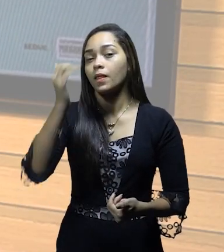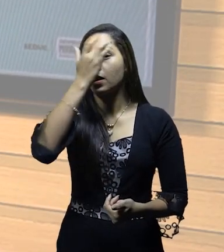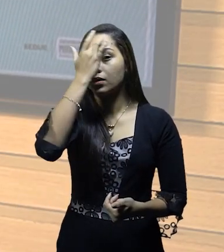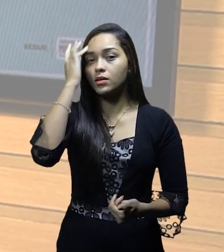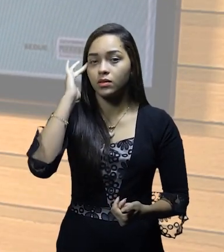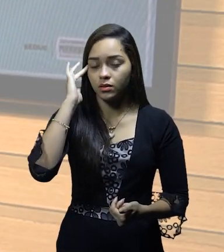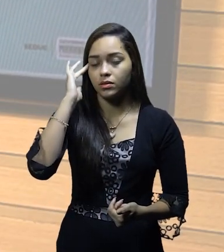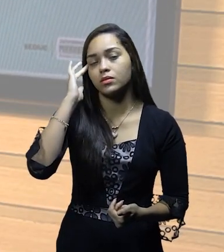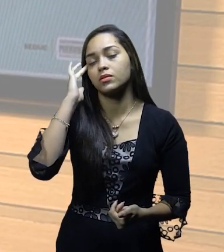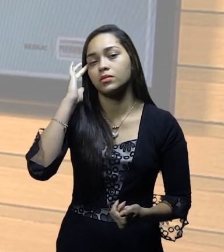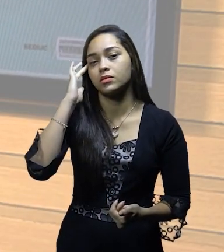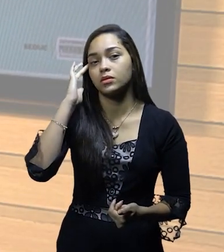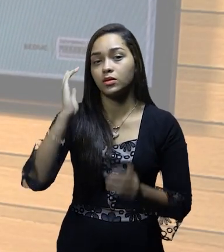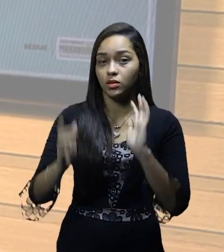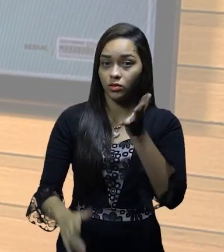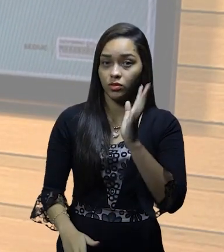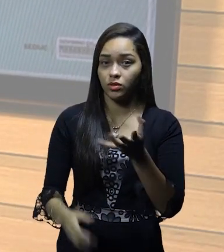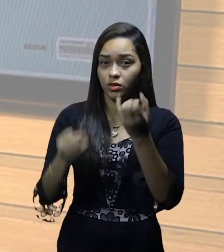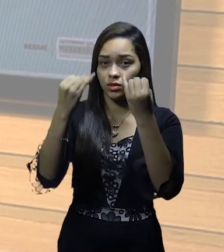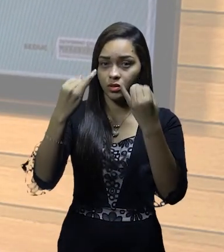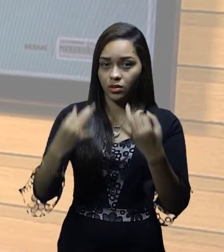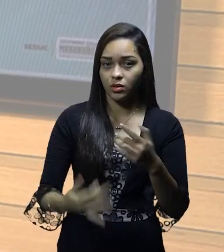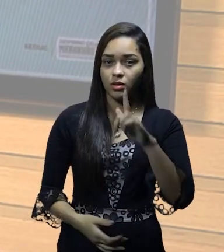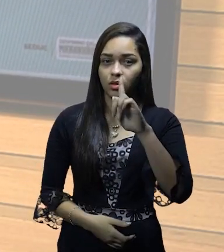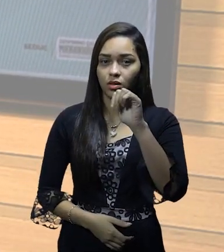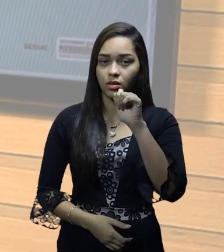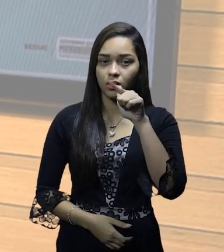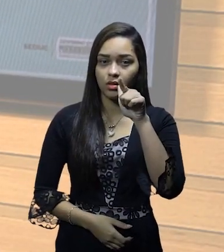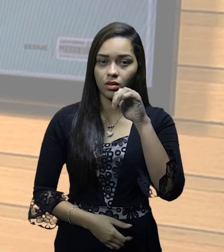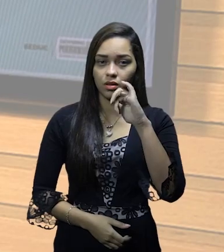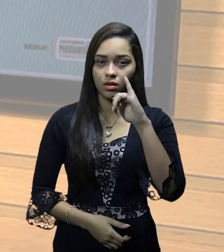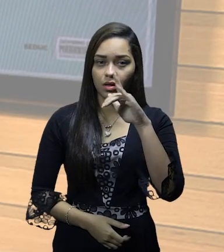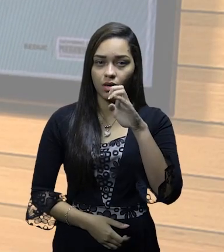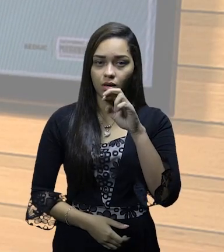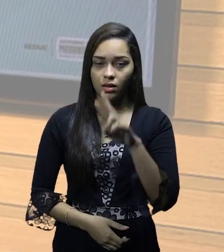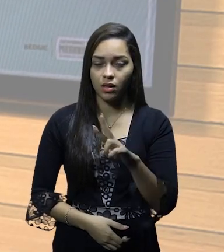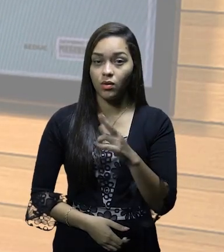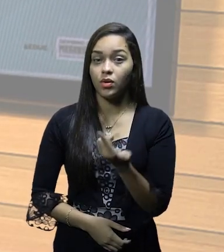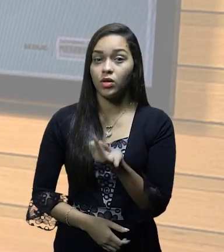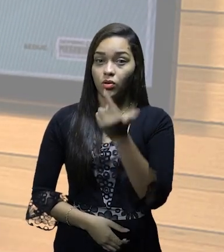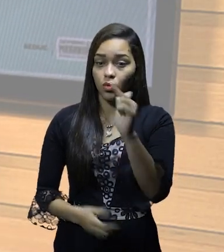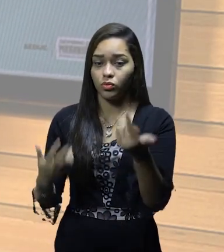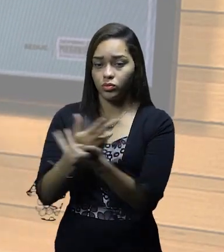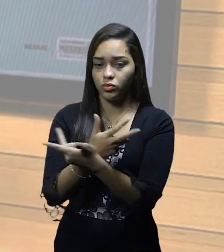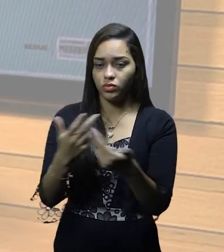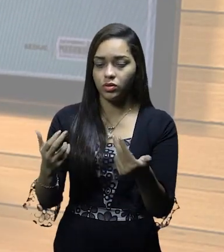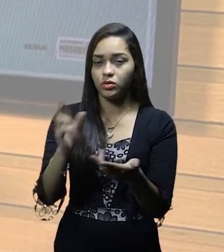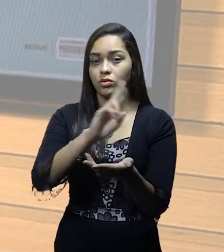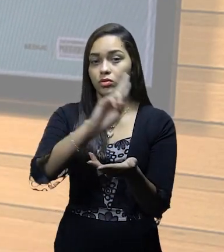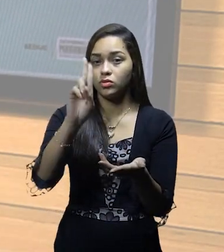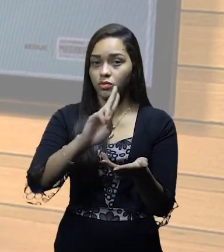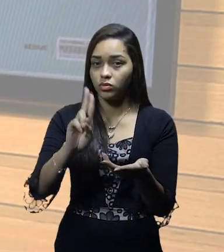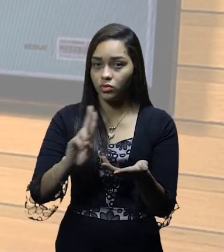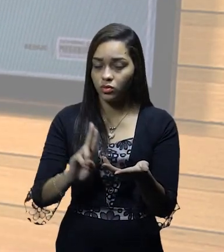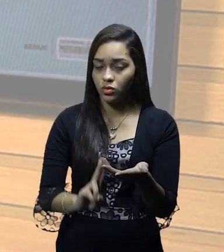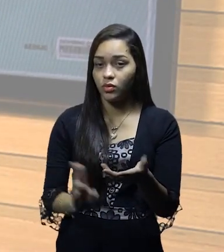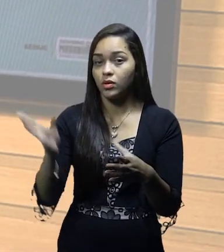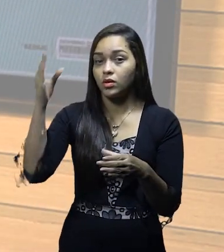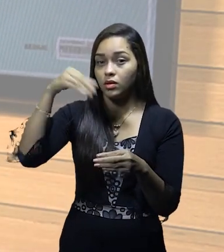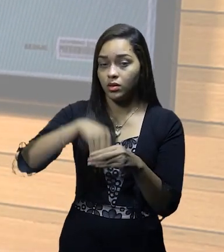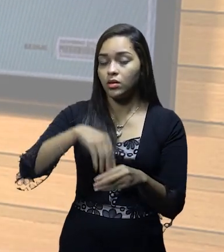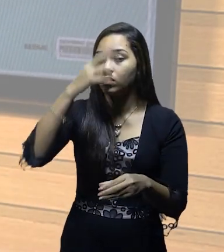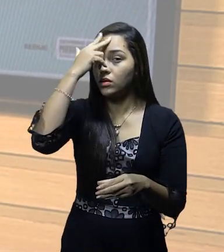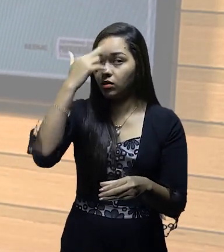um bem comum, a um resultado que venha favorecer a humanidade. Esses personagens, ou essas personagens que eu acabei de citar,